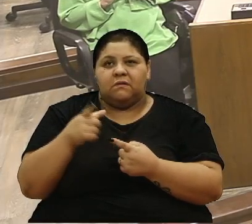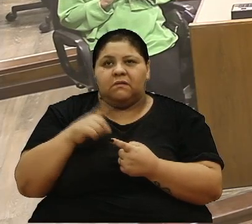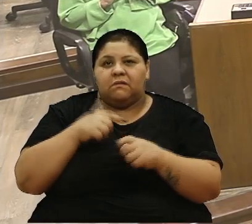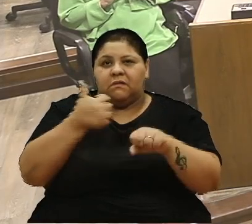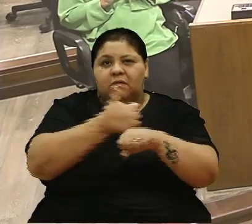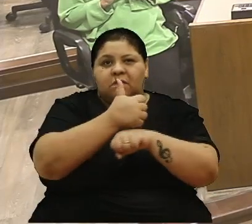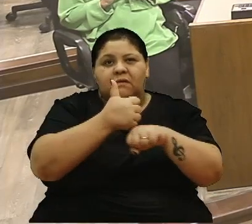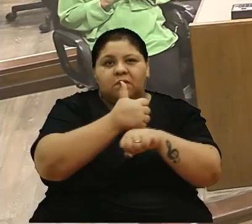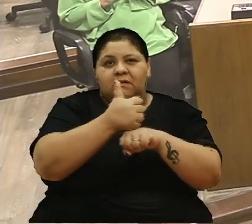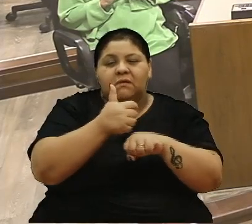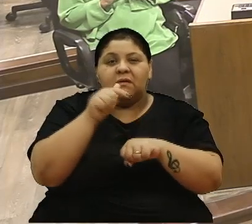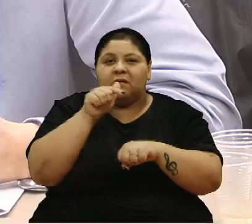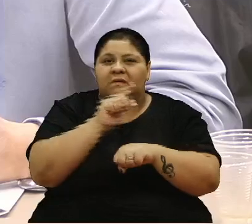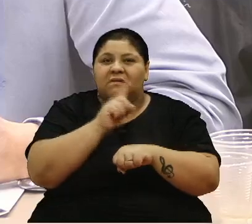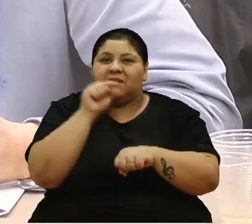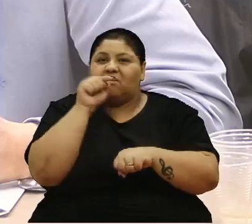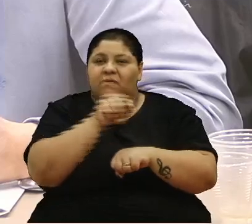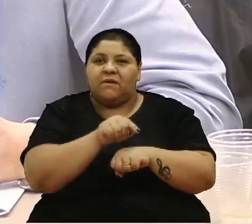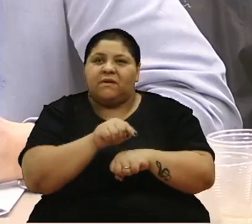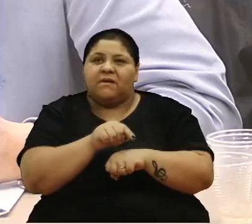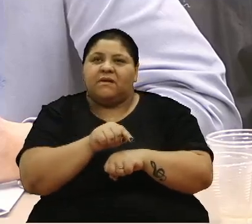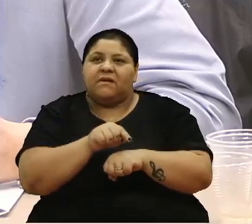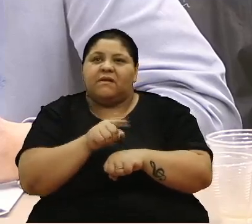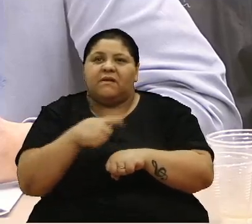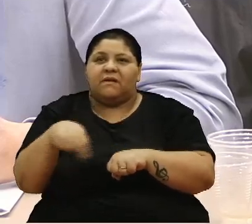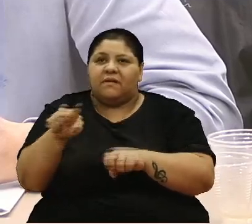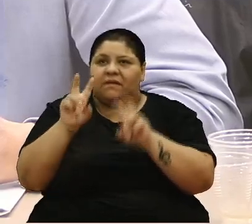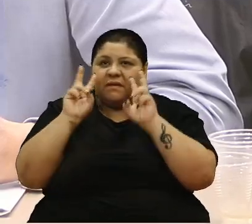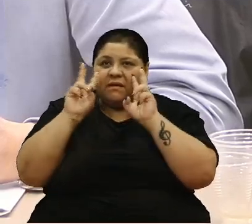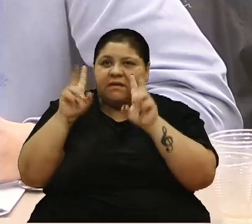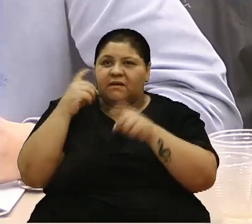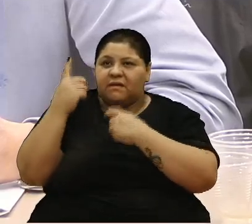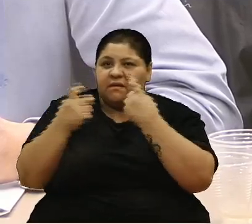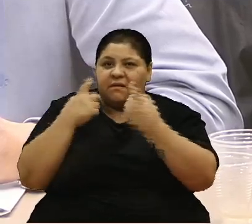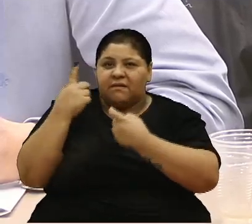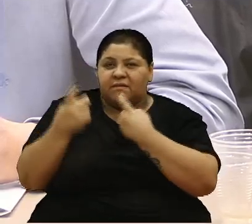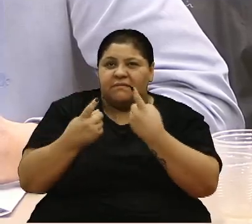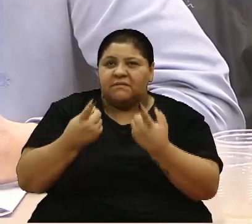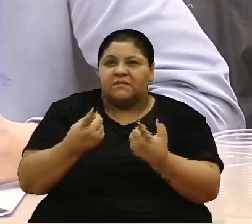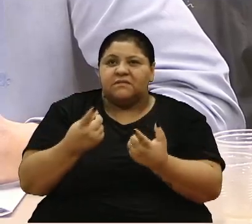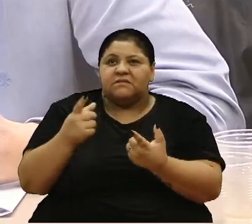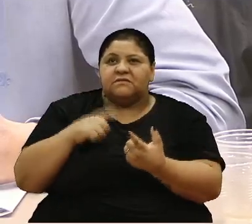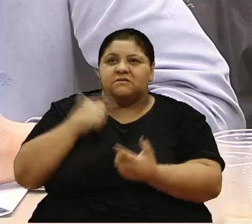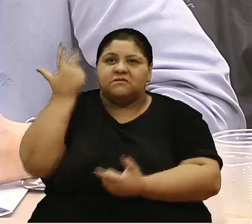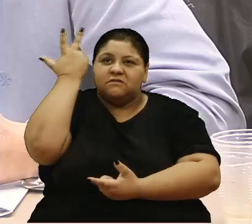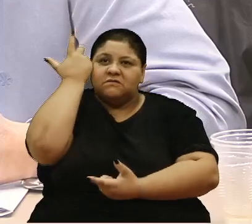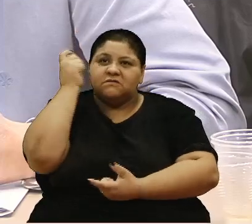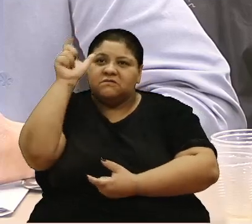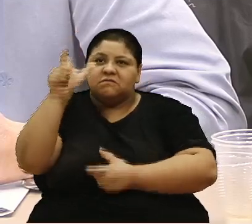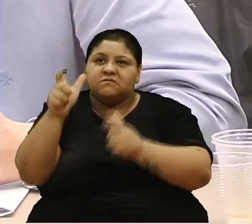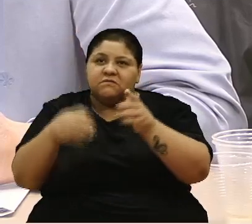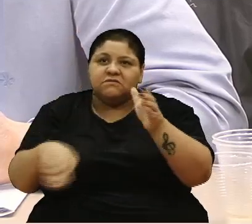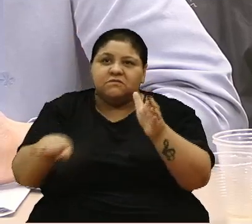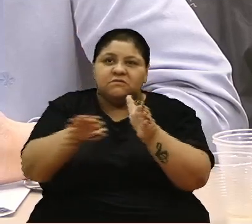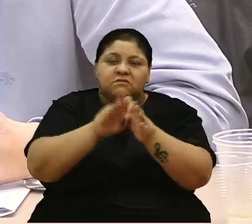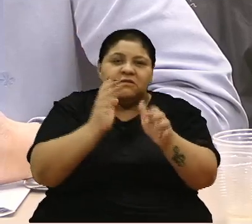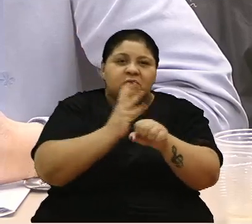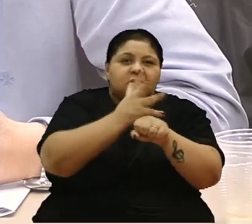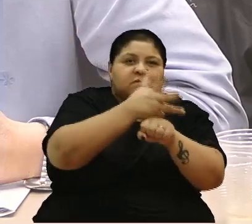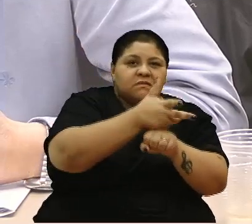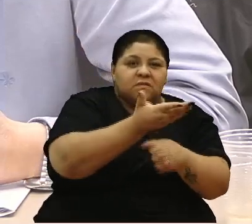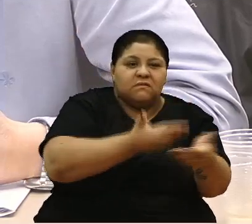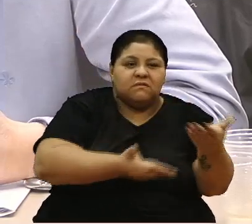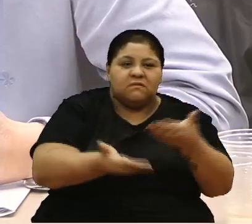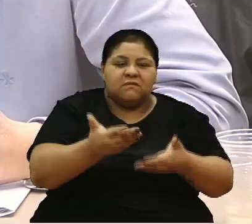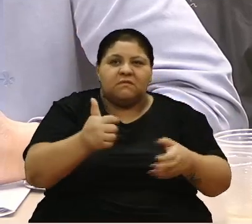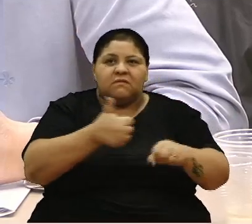profissional ali. A questão não é essa, a questão que a gente vê, a preocupação é esse negócio de normalizar o pessoal chegar de madrugada para ser atendido. E se